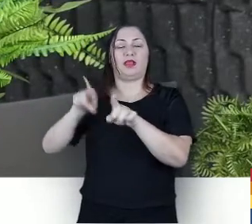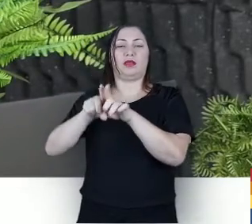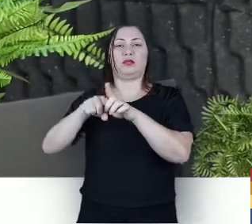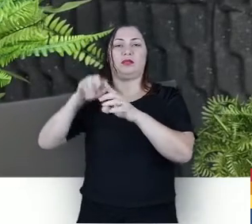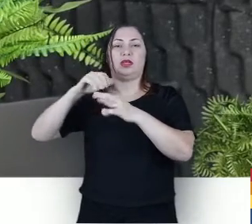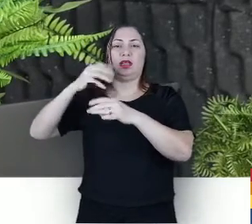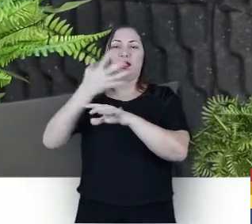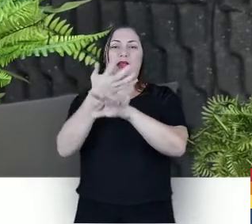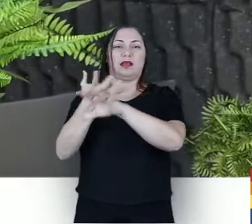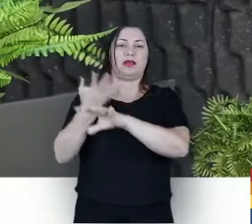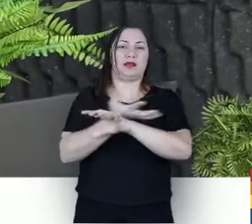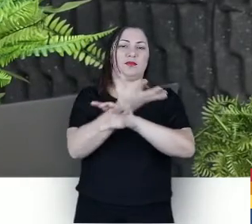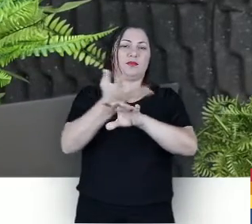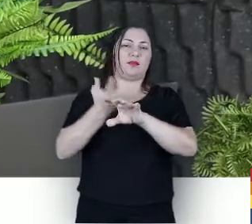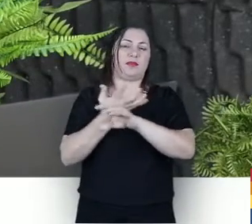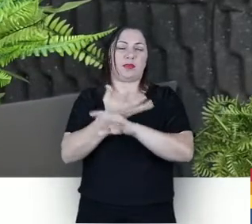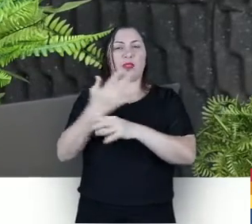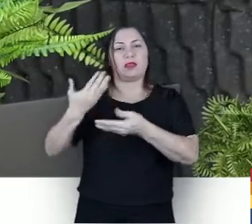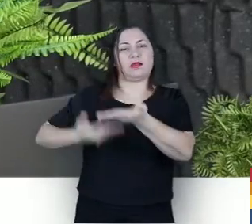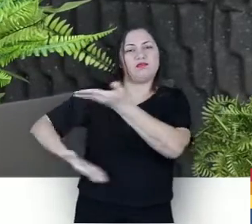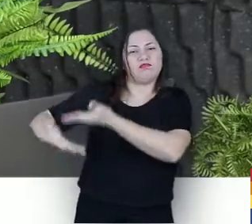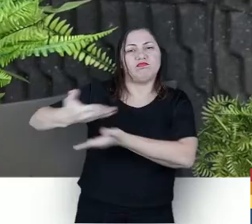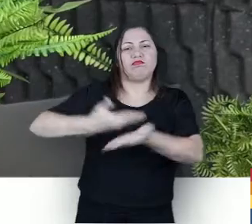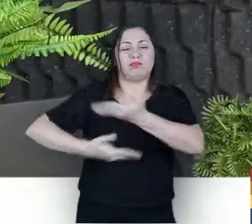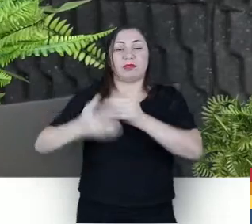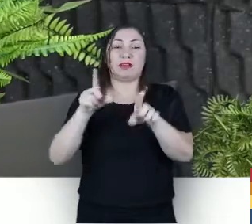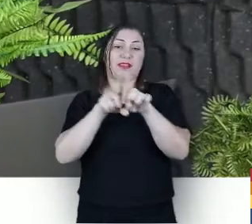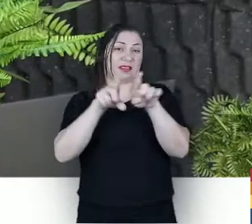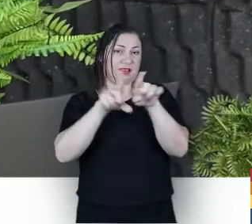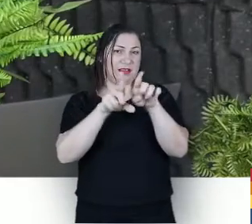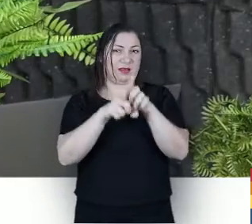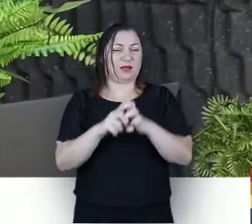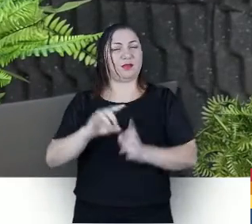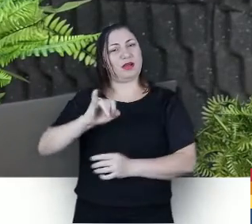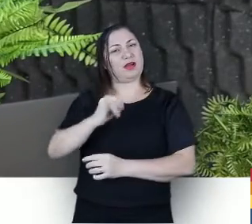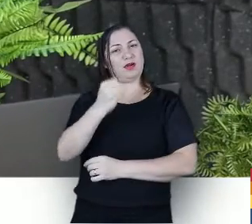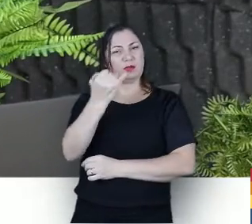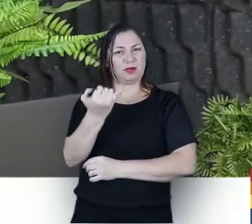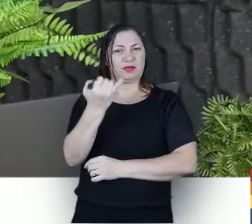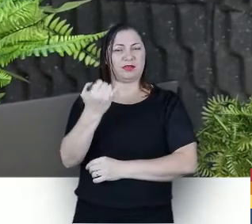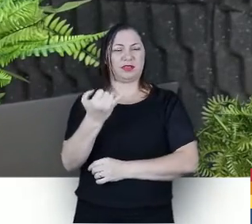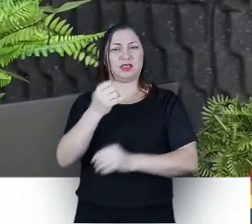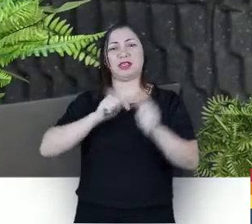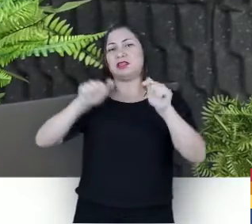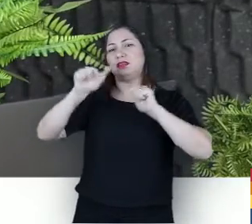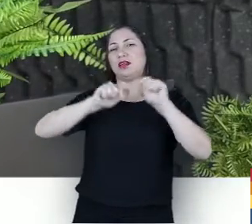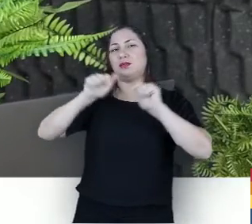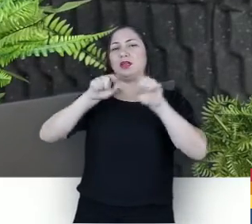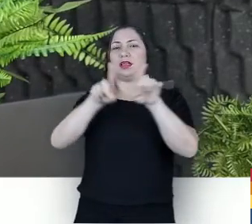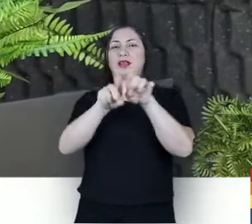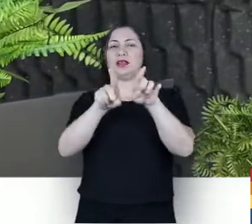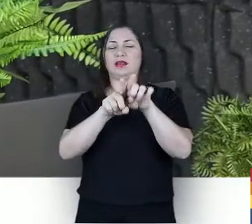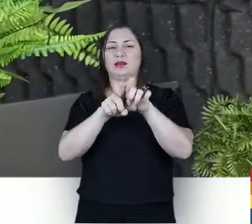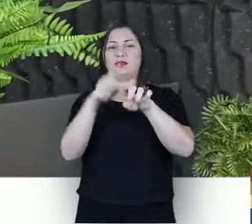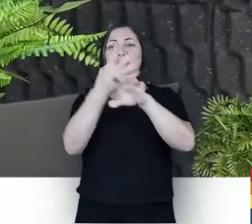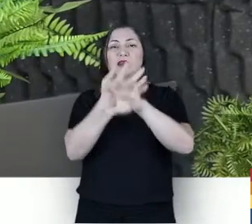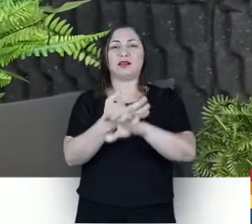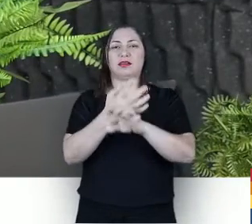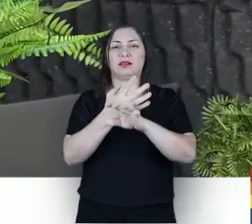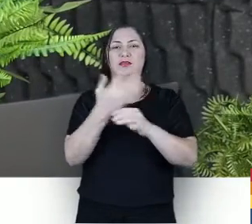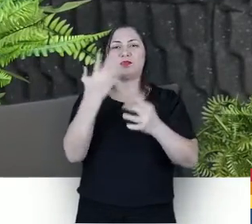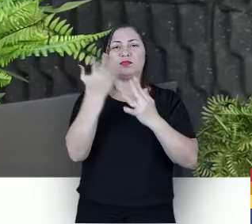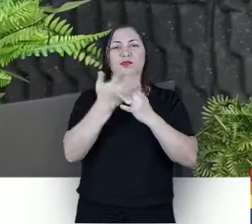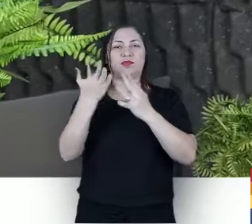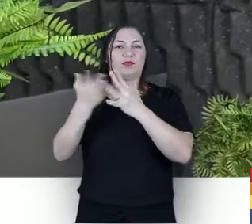língua inglesa, inglês pode ser trabalhado tanto na sua perspectiva intradisciplinar, vai para a